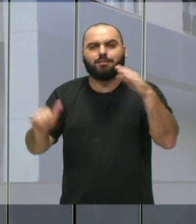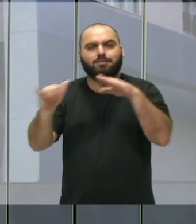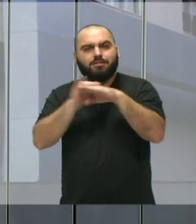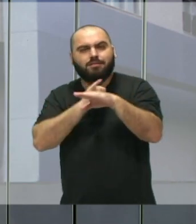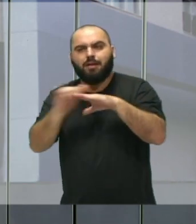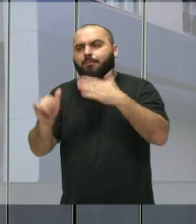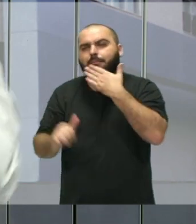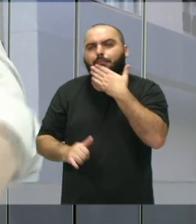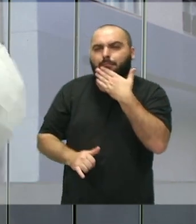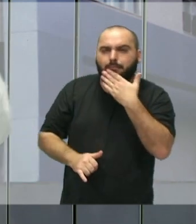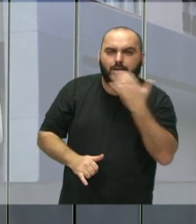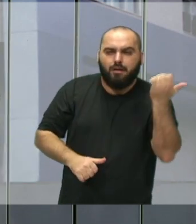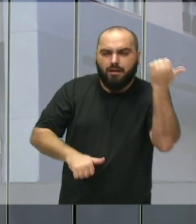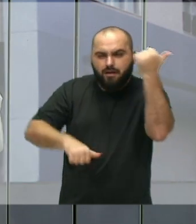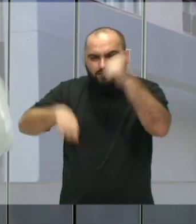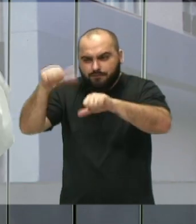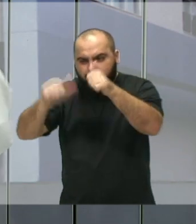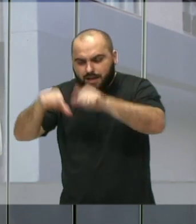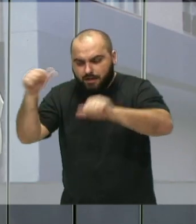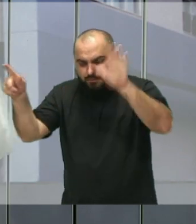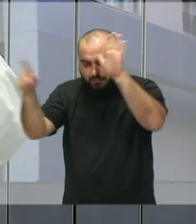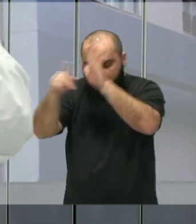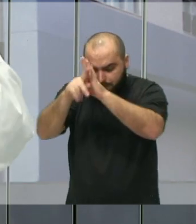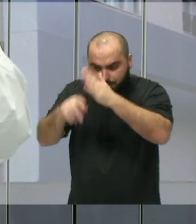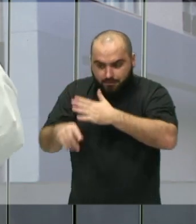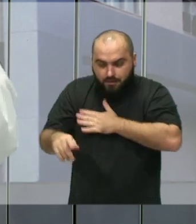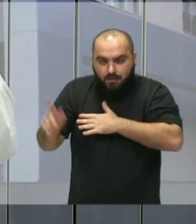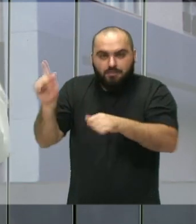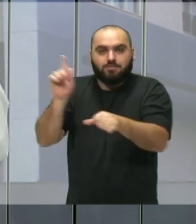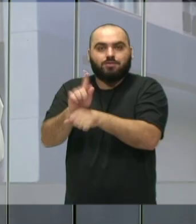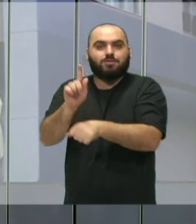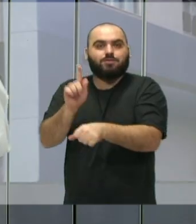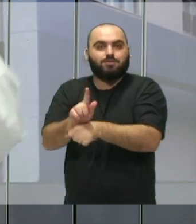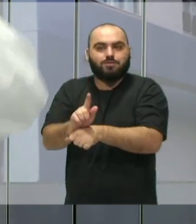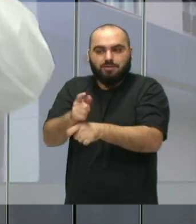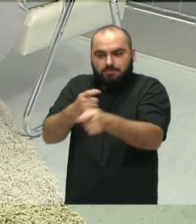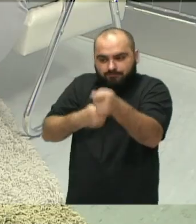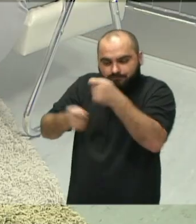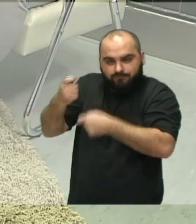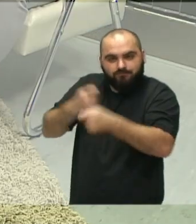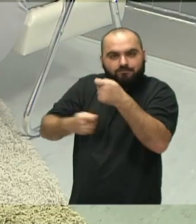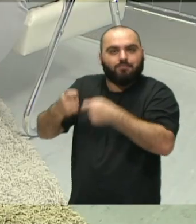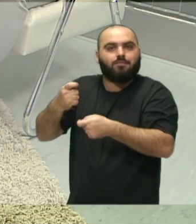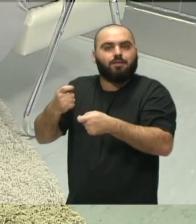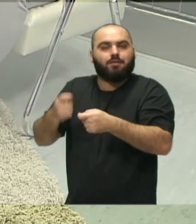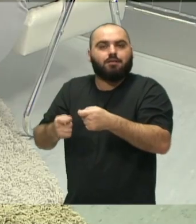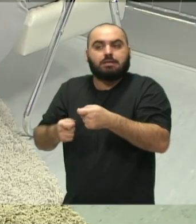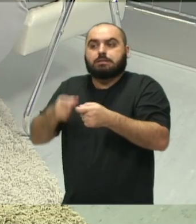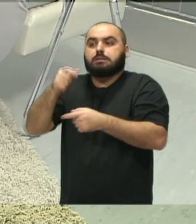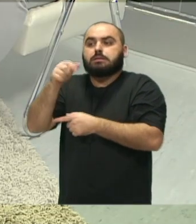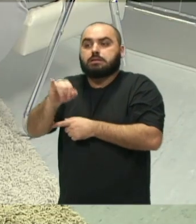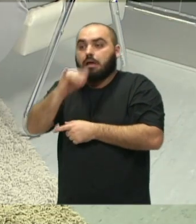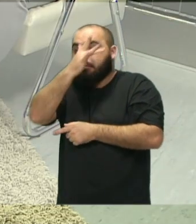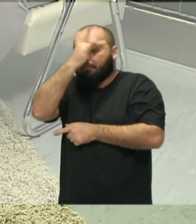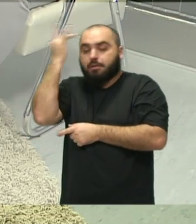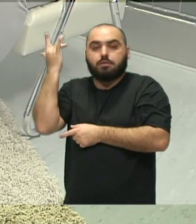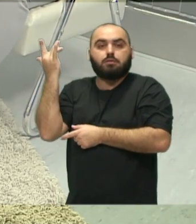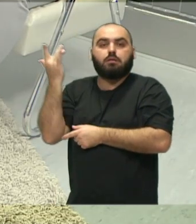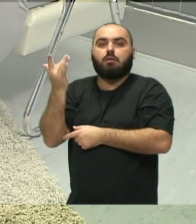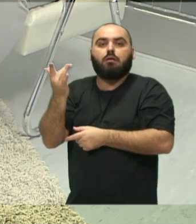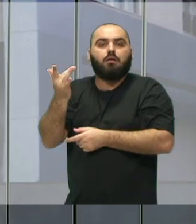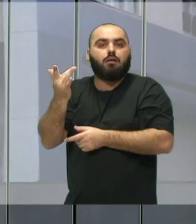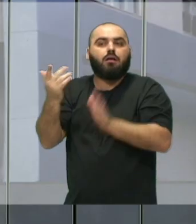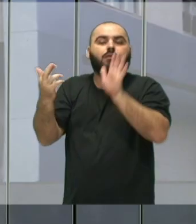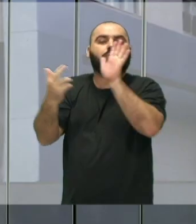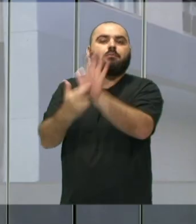você avaliar você mesmo enquanto gestor, enquanto administrador, se aquela pessoa que está ali, ela está fazendo um bom